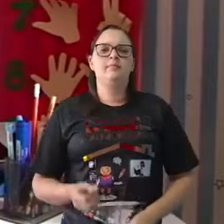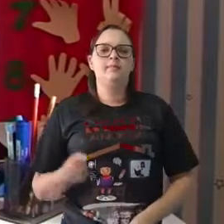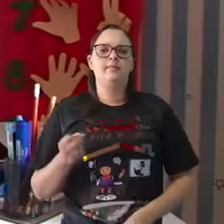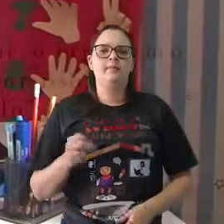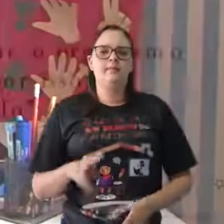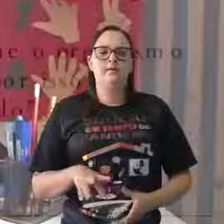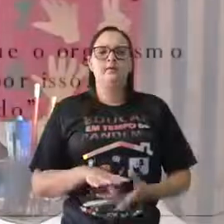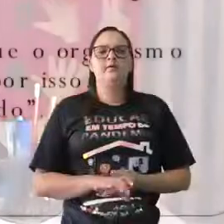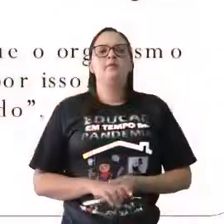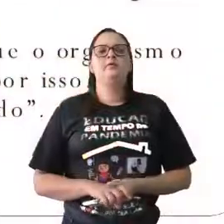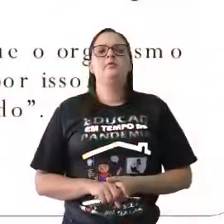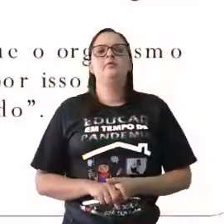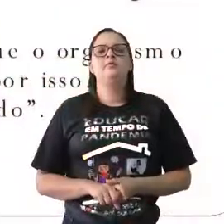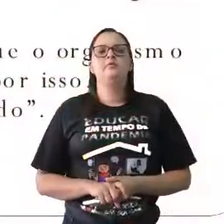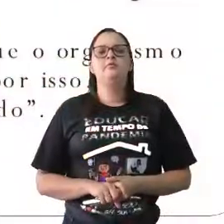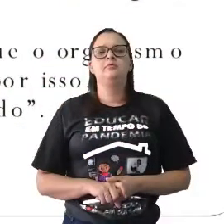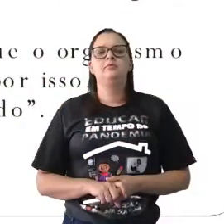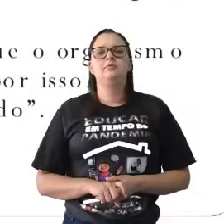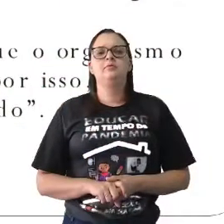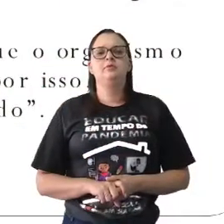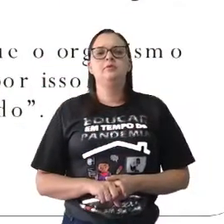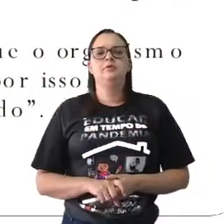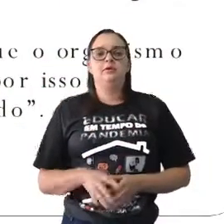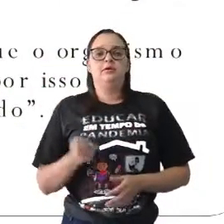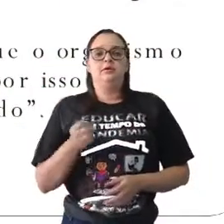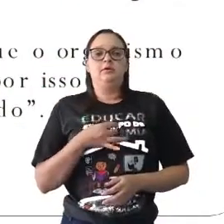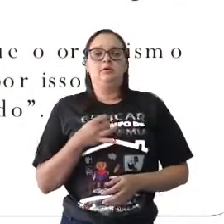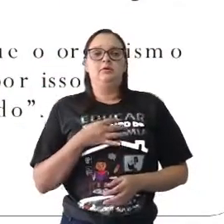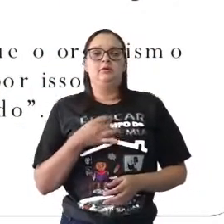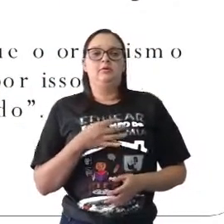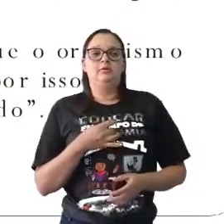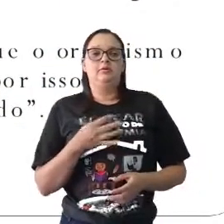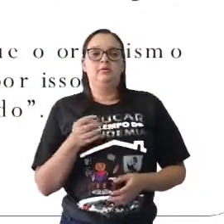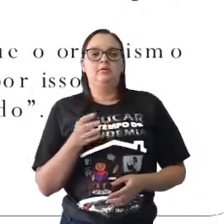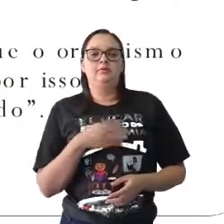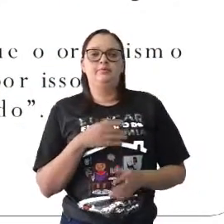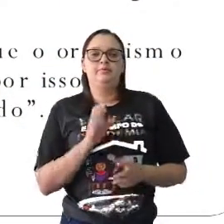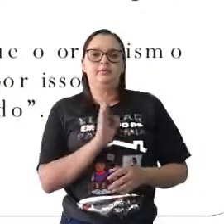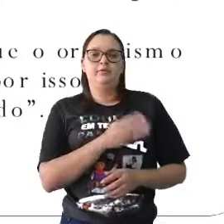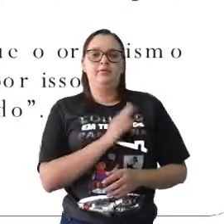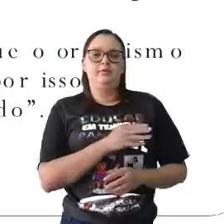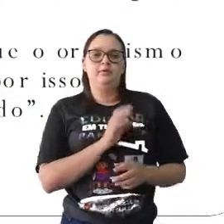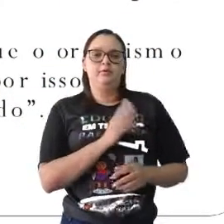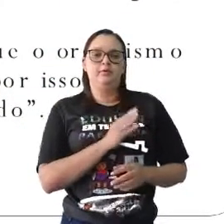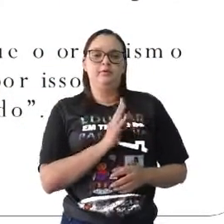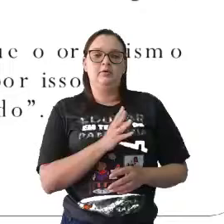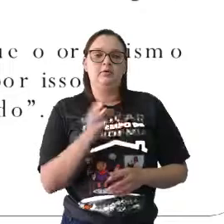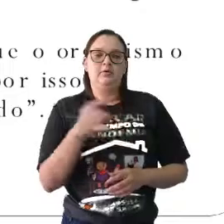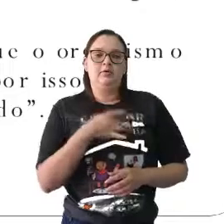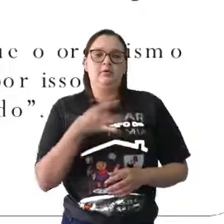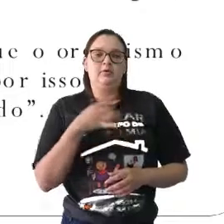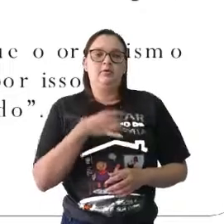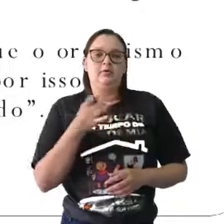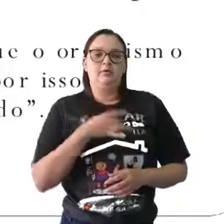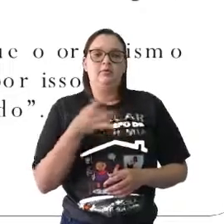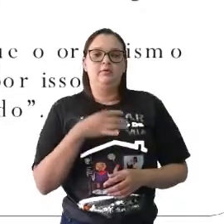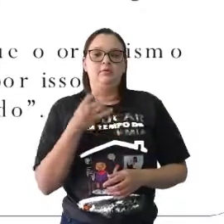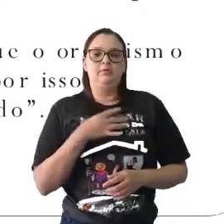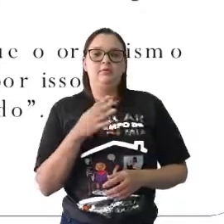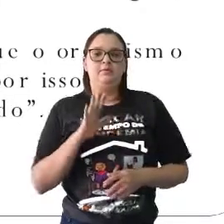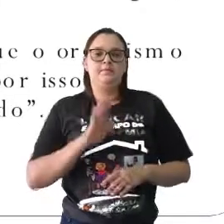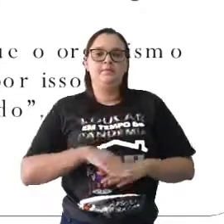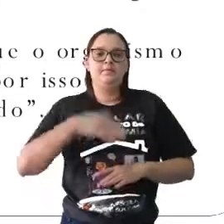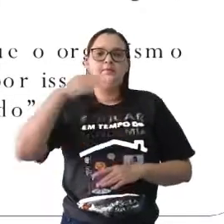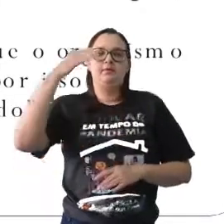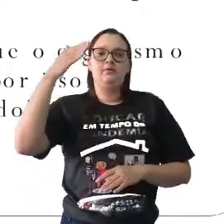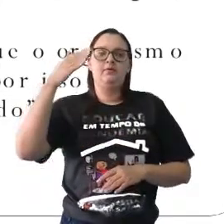ação da adrenalina no nosso corpo é a taquicardia, né? O coração dispara, impulsionando mais sangue. O aumento da